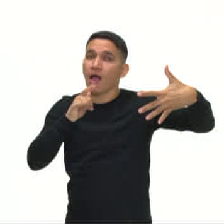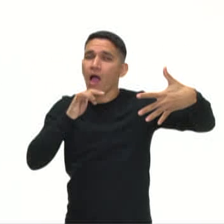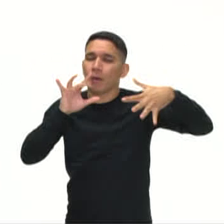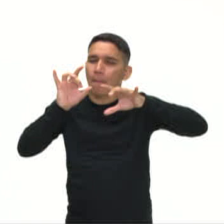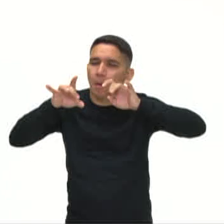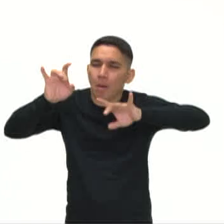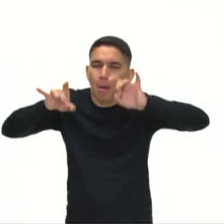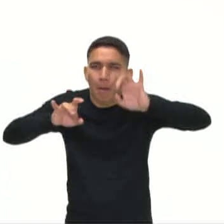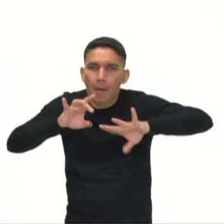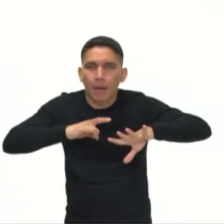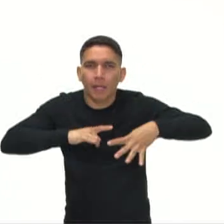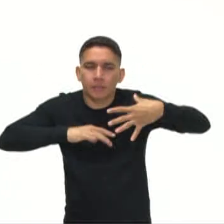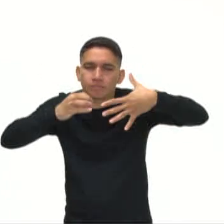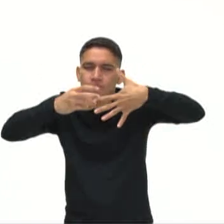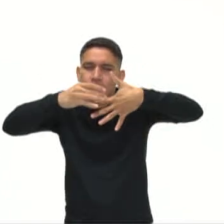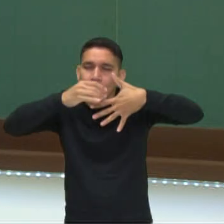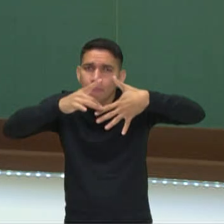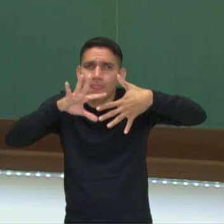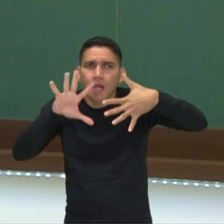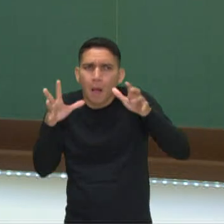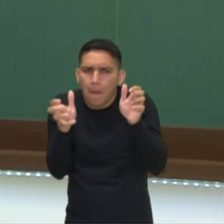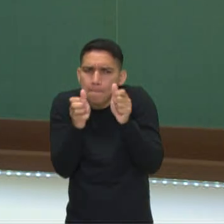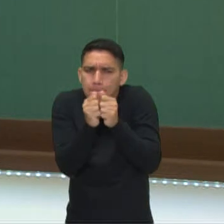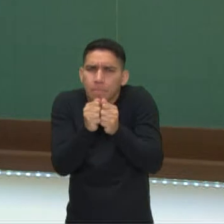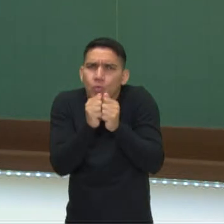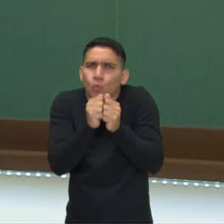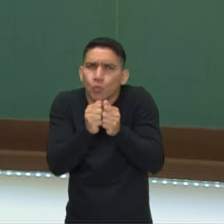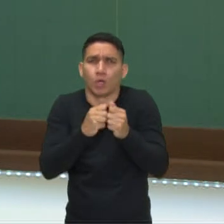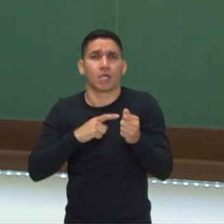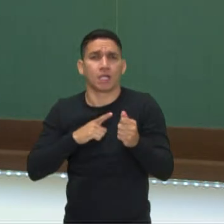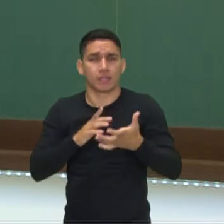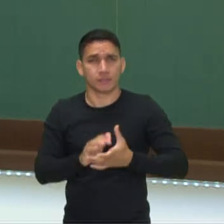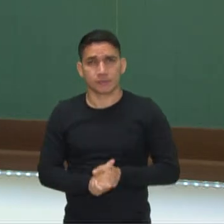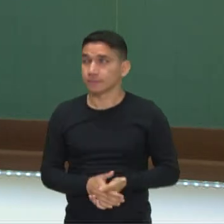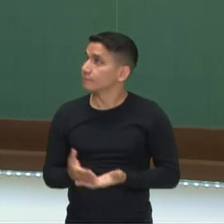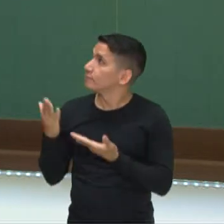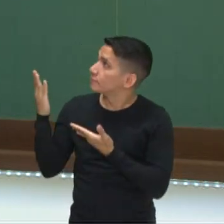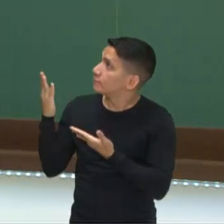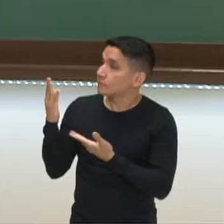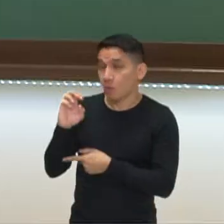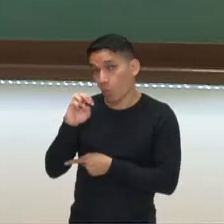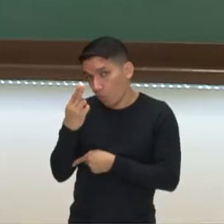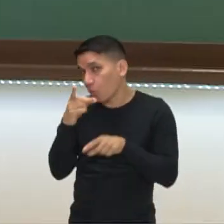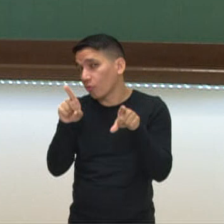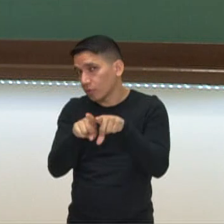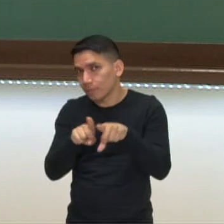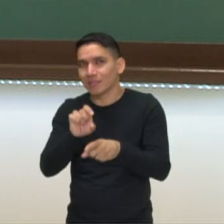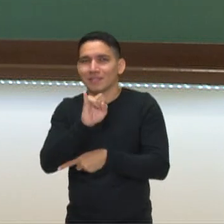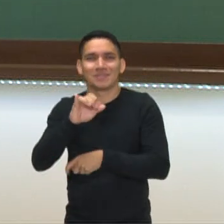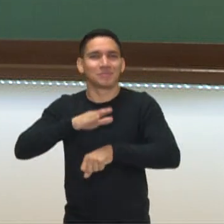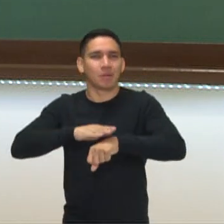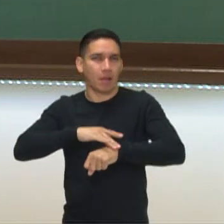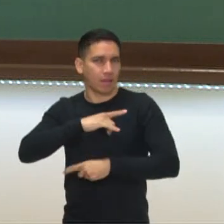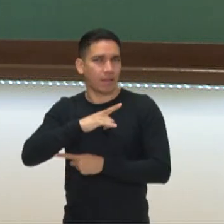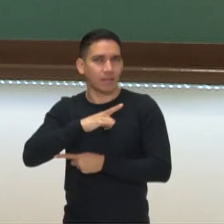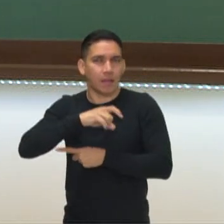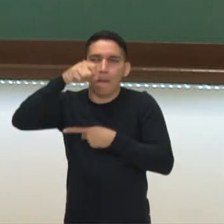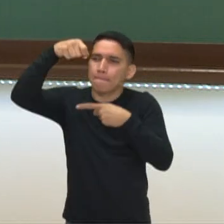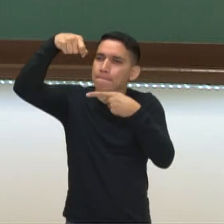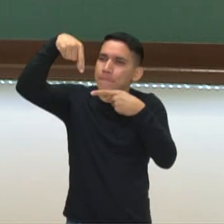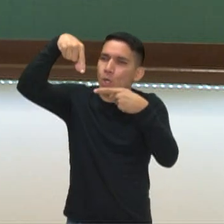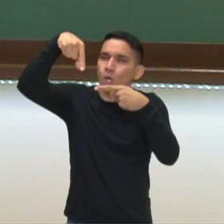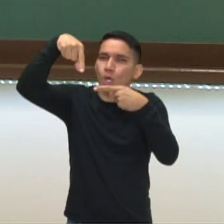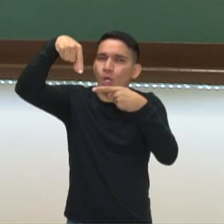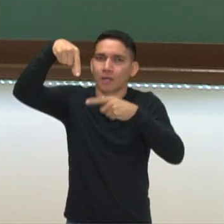água e elas estão ali bem unidas, bem coesas. Ou também quando a gente tem aquela gotinha de água que fica presa